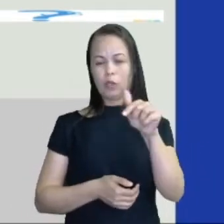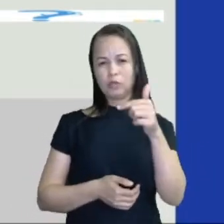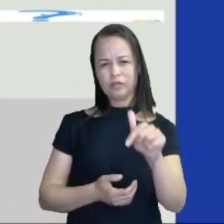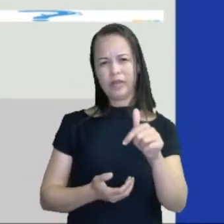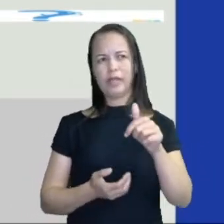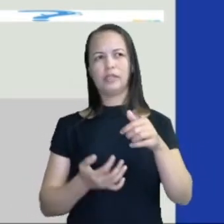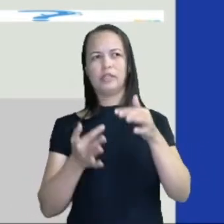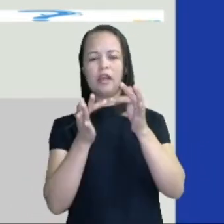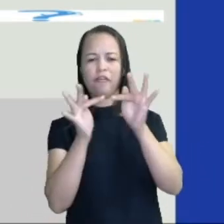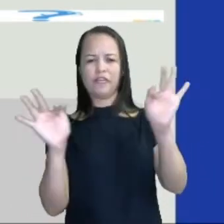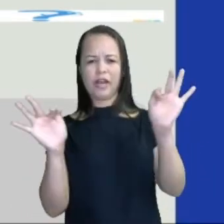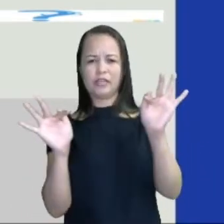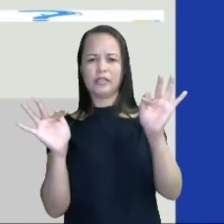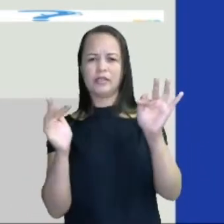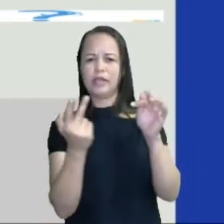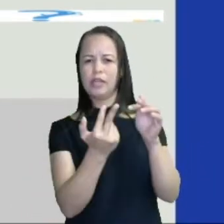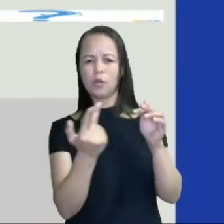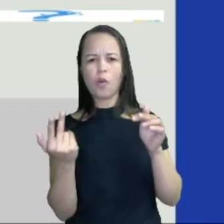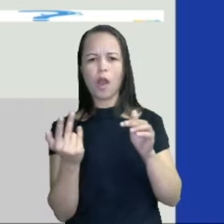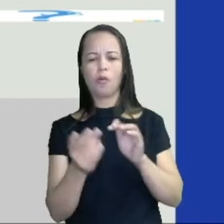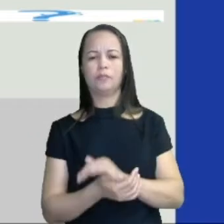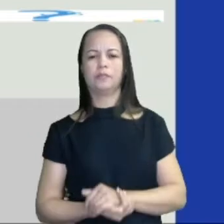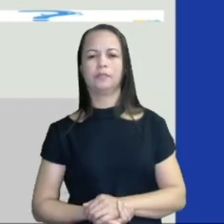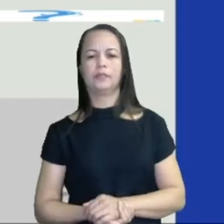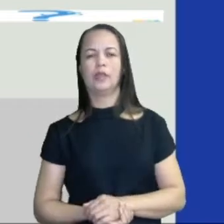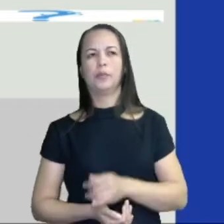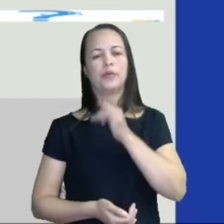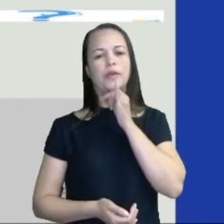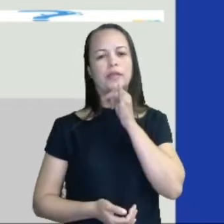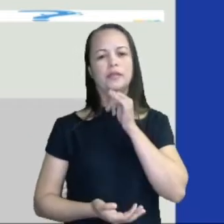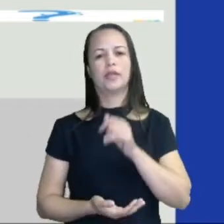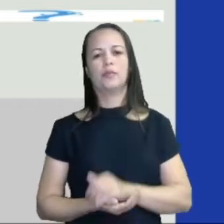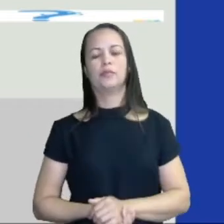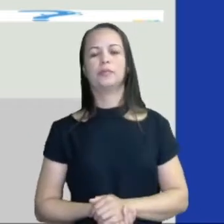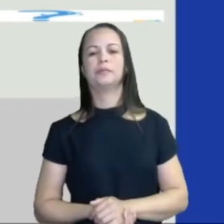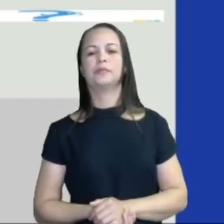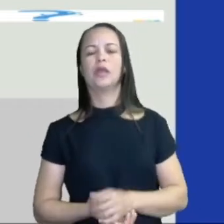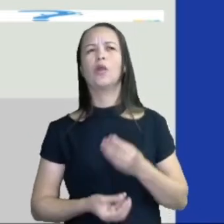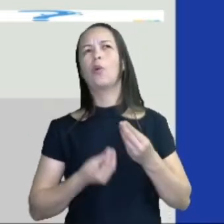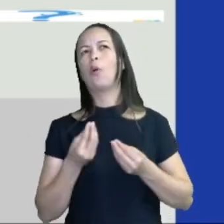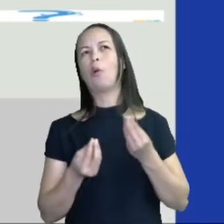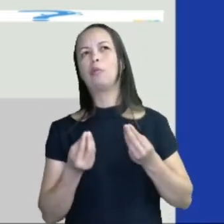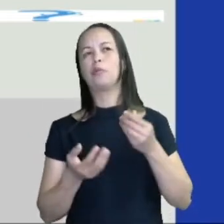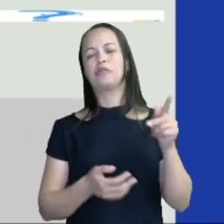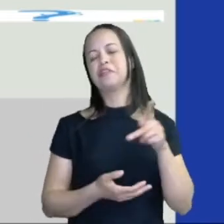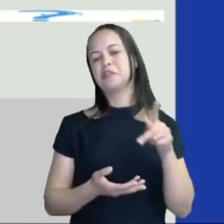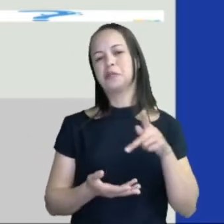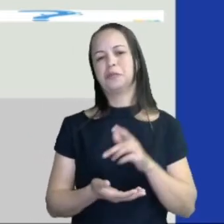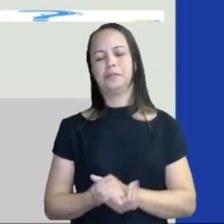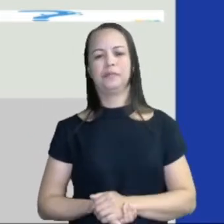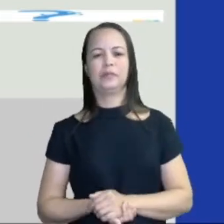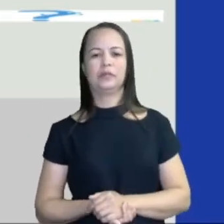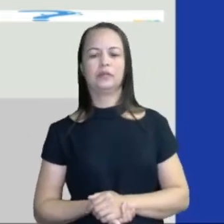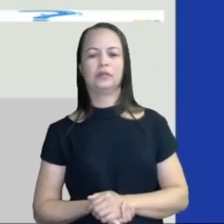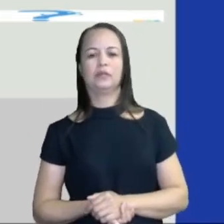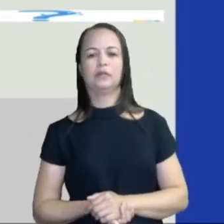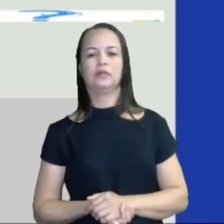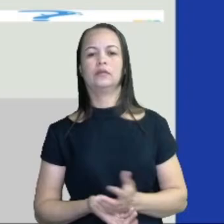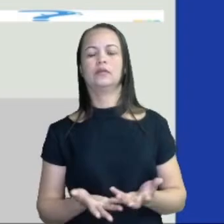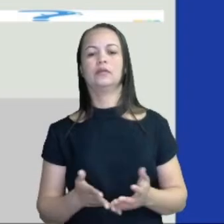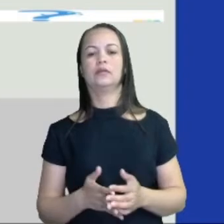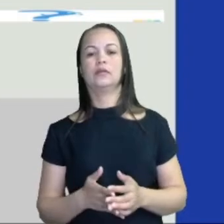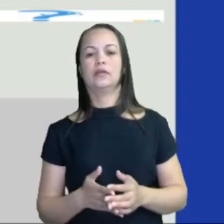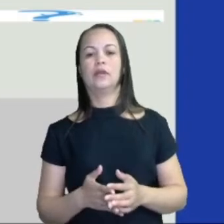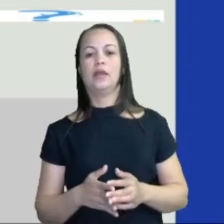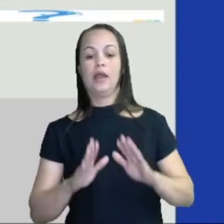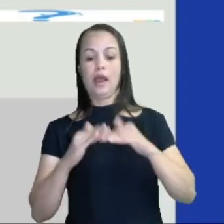ela seria igual, né? Por exemplo, como assim seria, professor? Para o início das aulas, vou precisar de